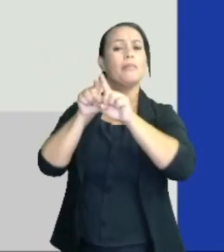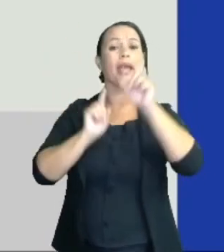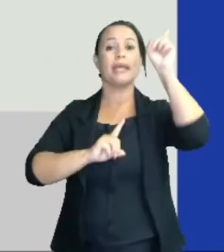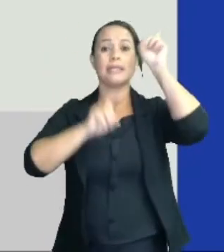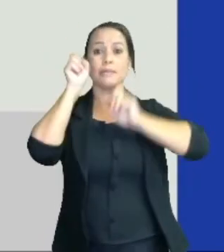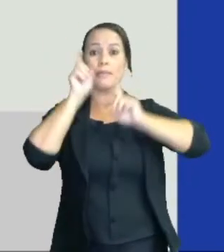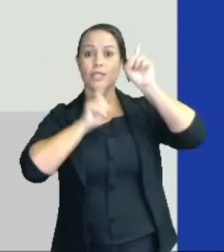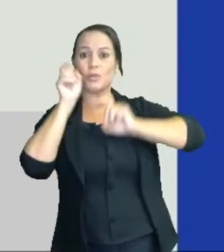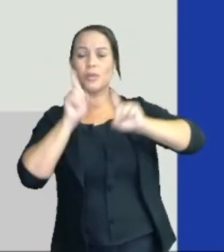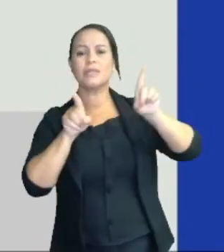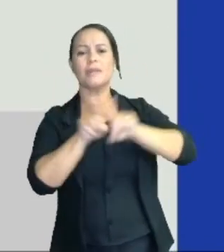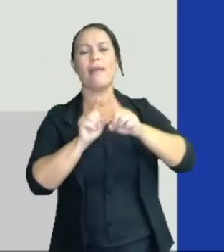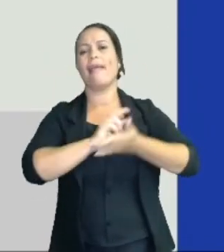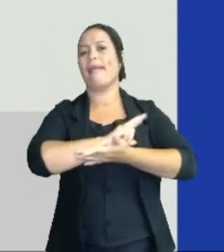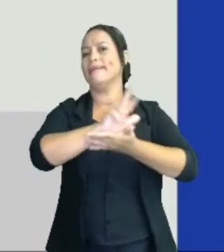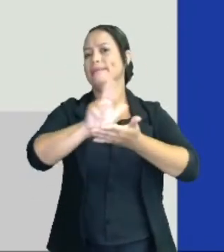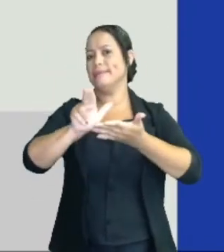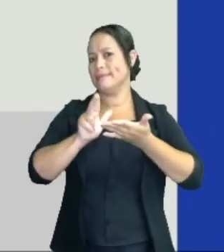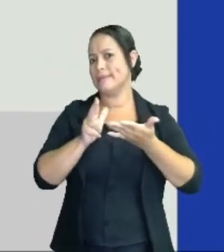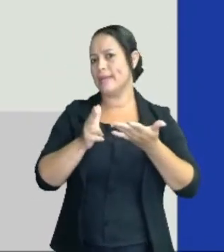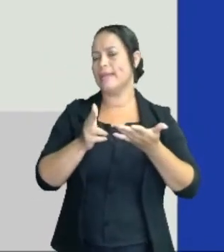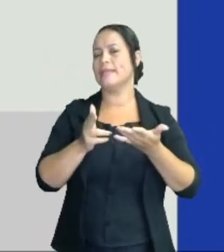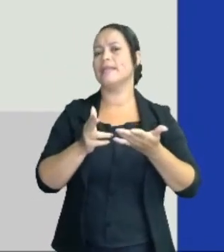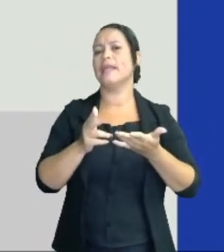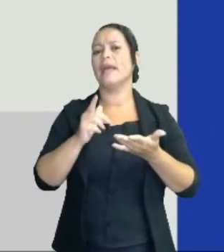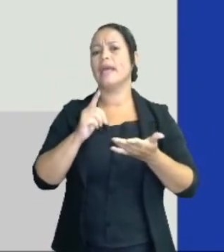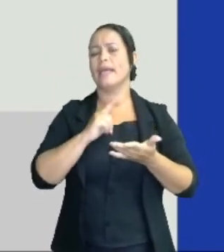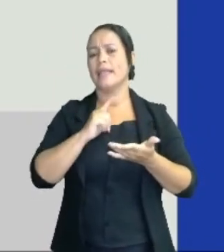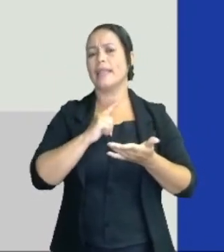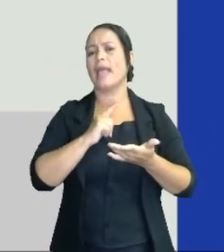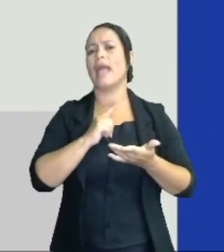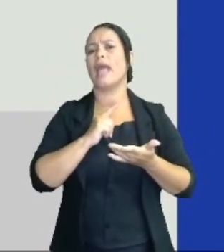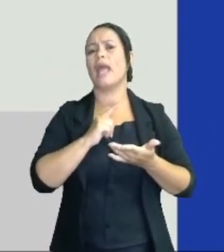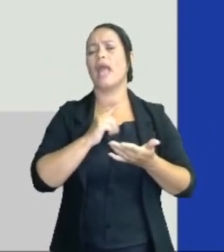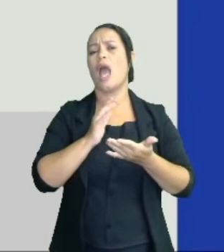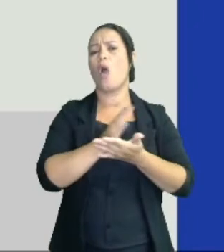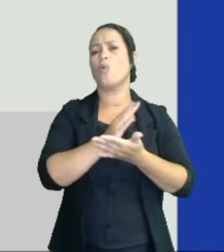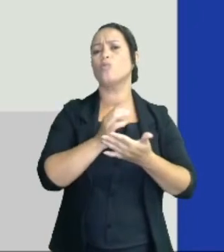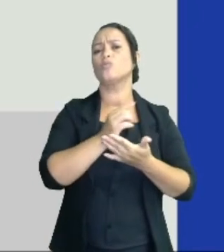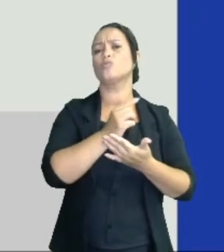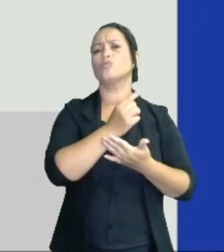fisionômicas, e etc., que são os tracinhos paralelos,